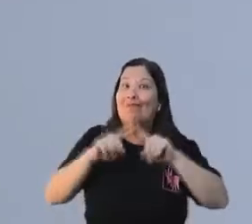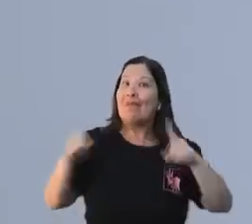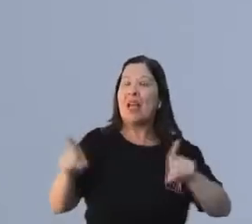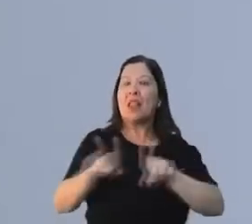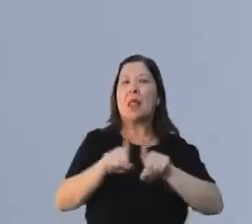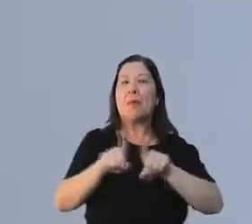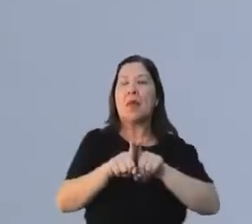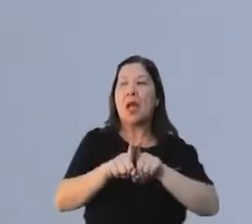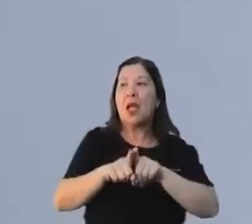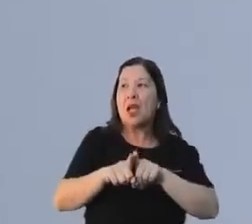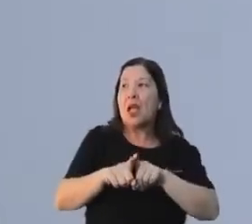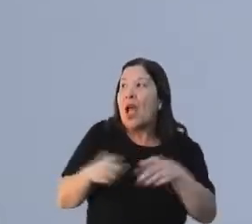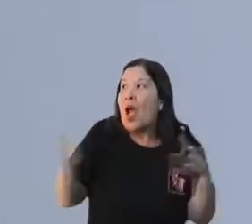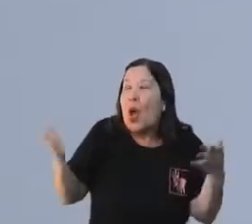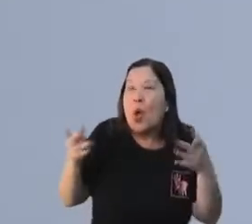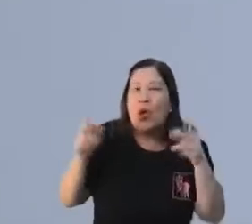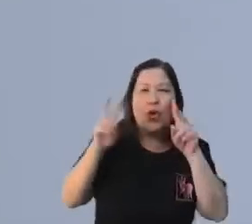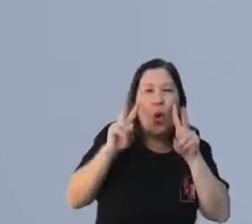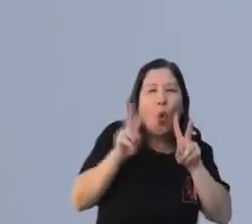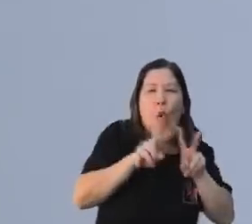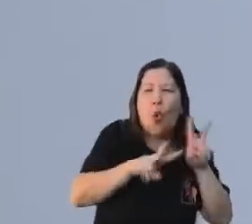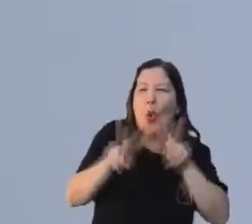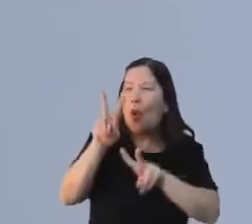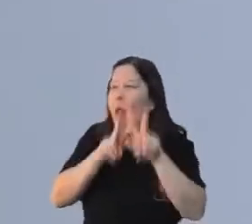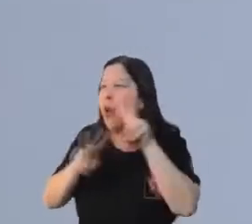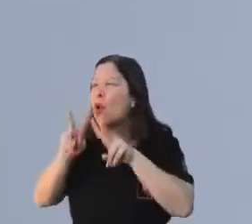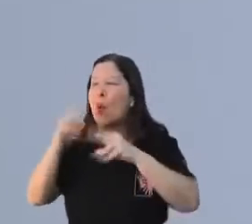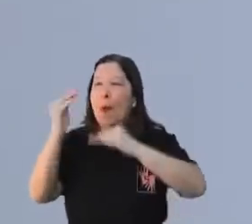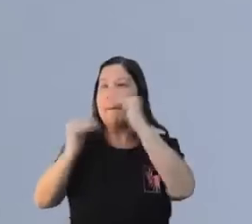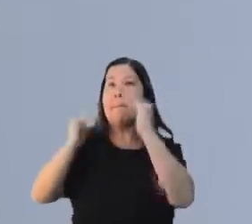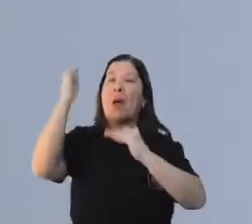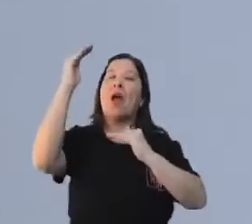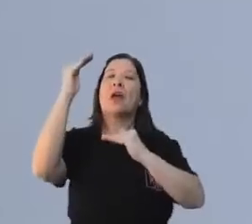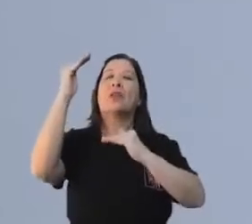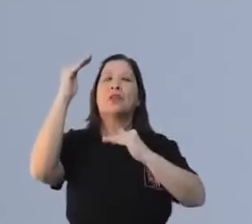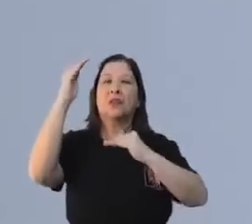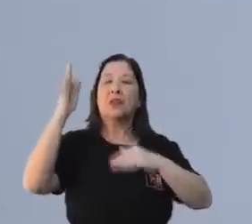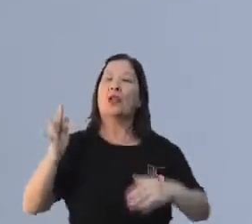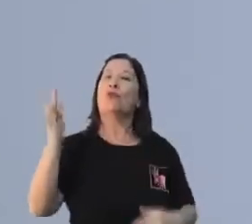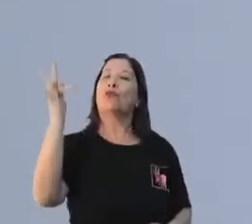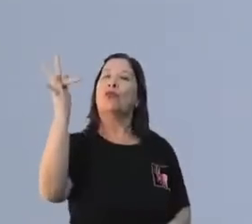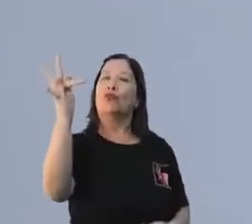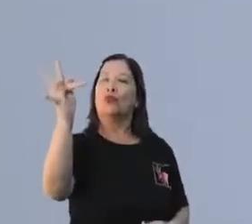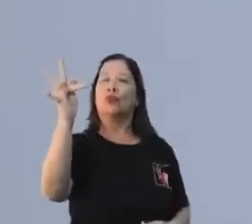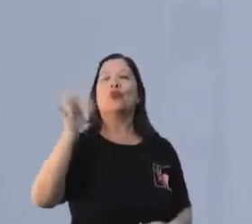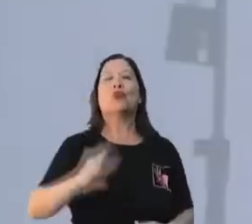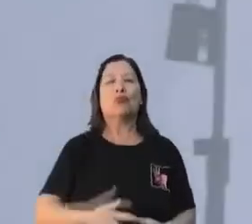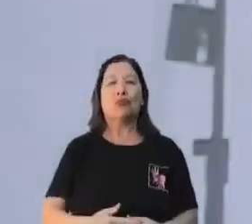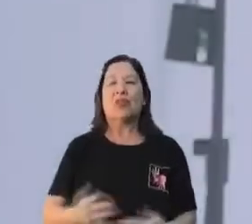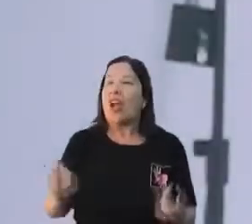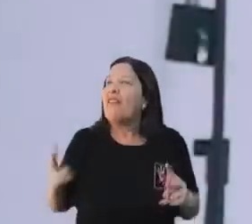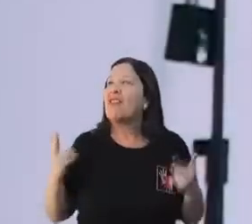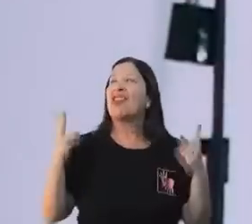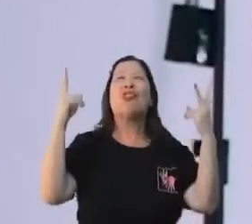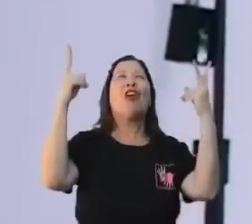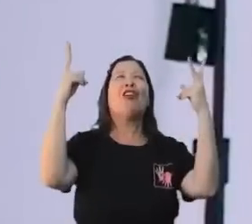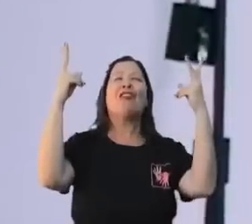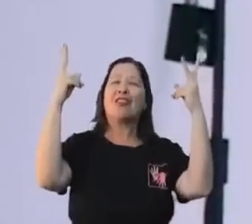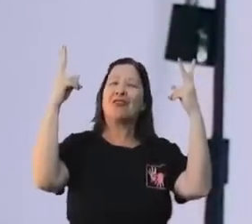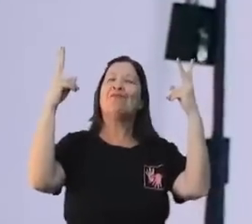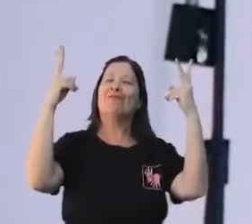Não é em vão que você está aqui para caminhar daqui para frente, para vitórias mais expressivas,